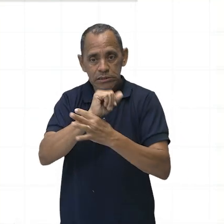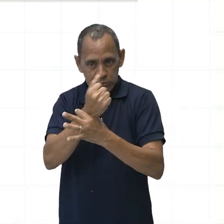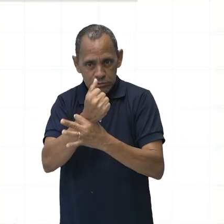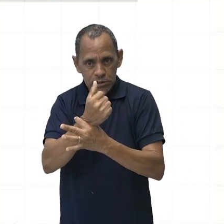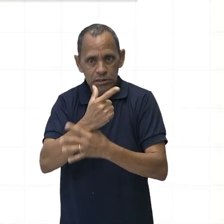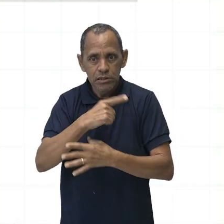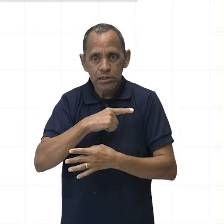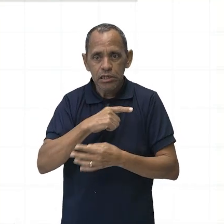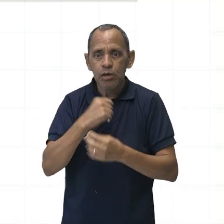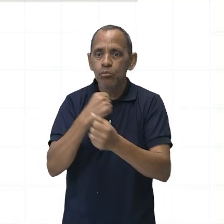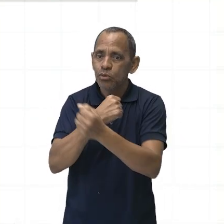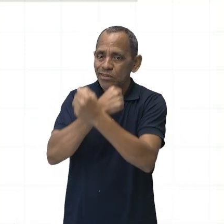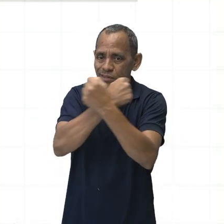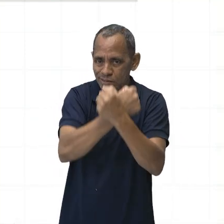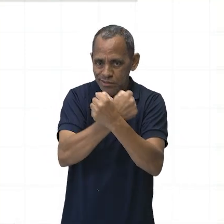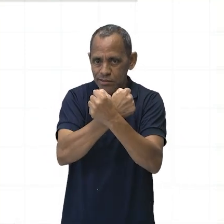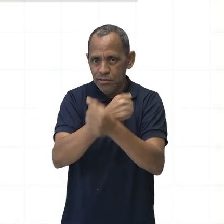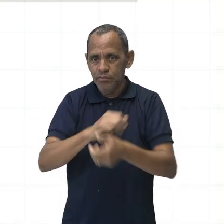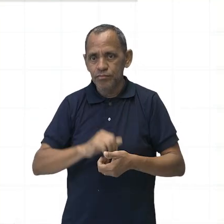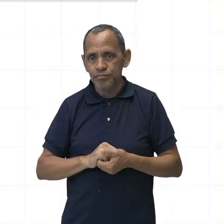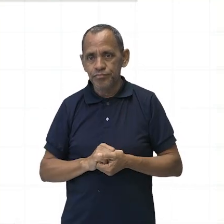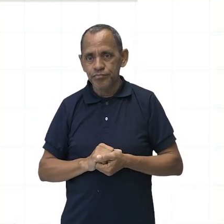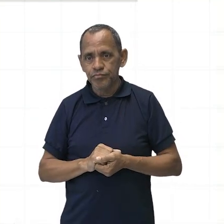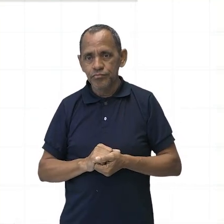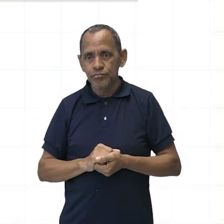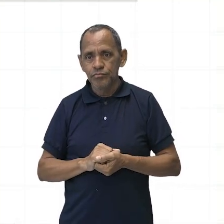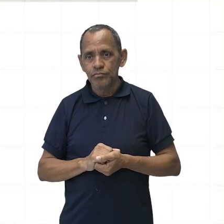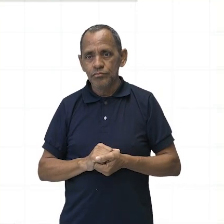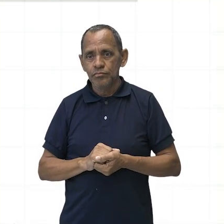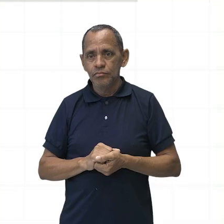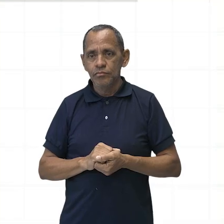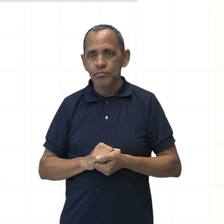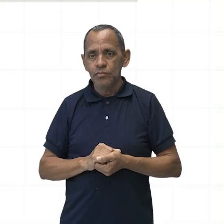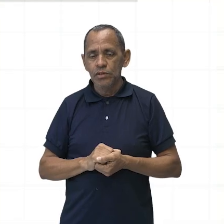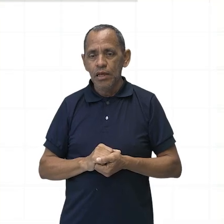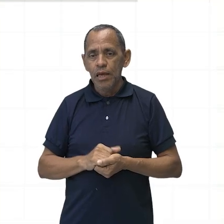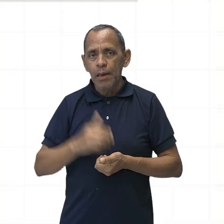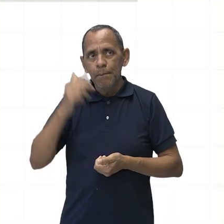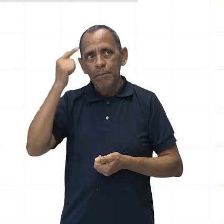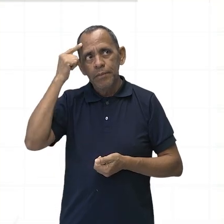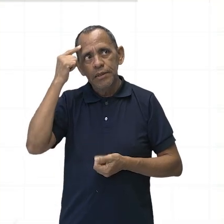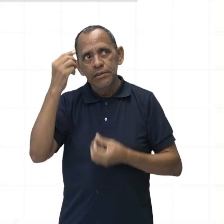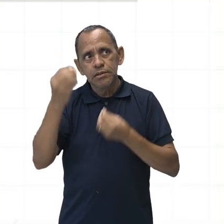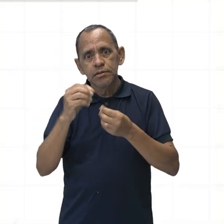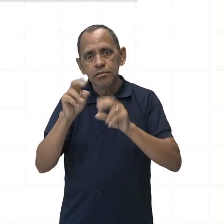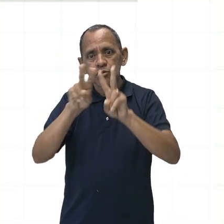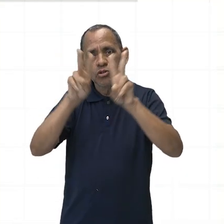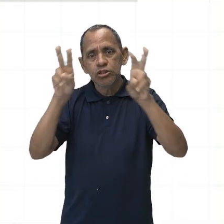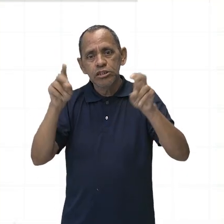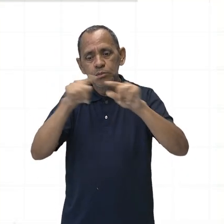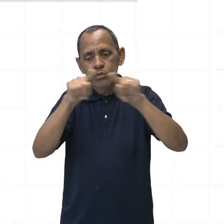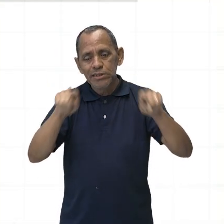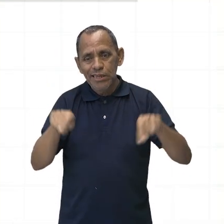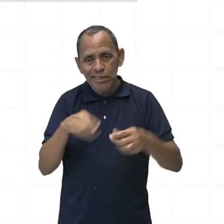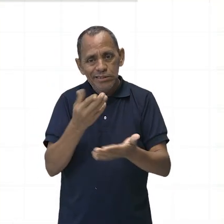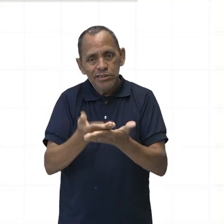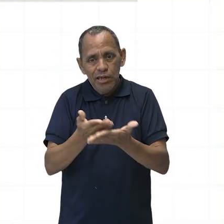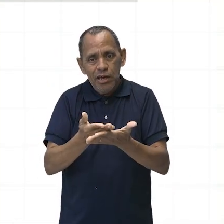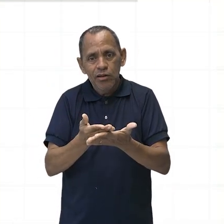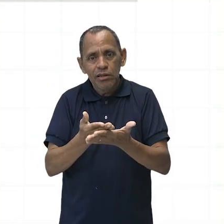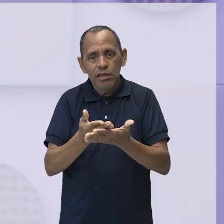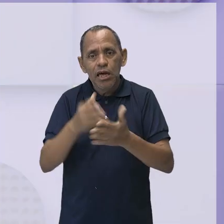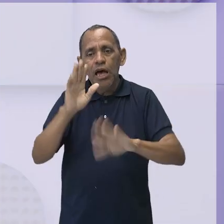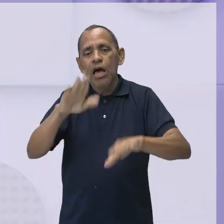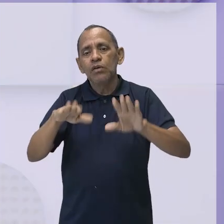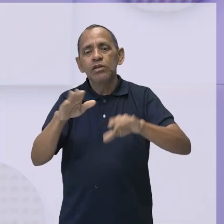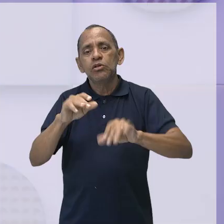aqui para vocês, né? É muito importante. Para pensar na questão de uma sala de aula, que às vezes pode ter uma